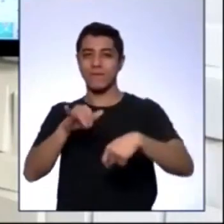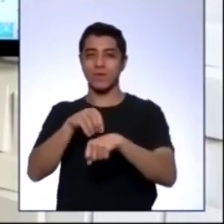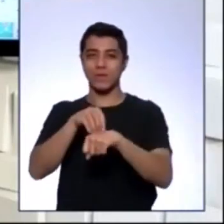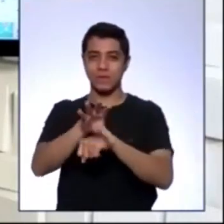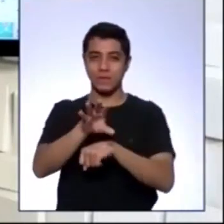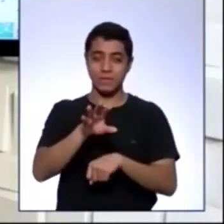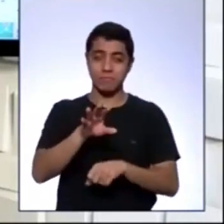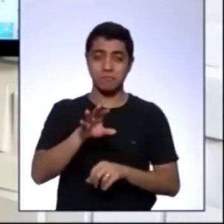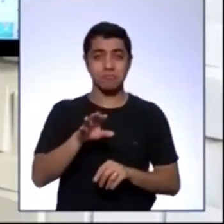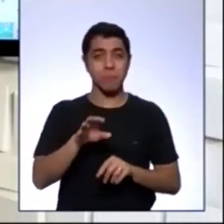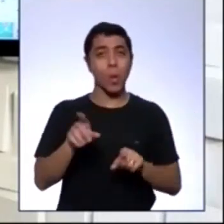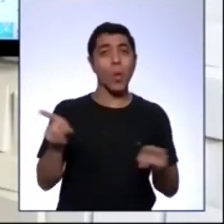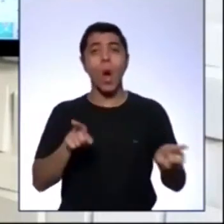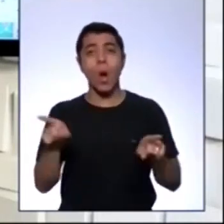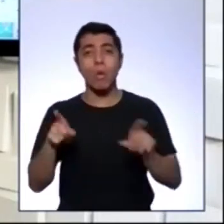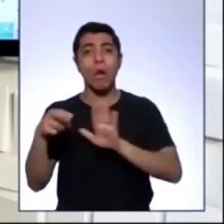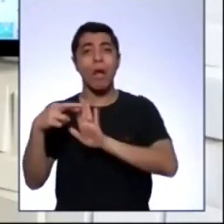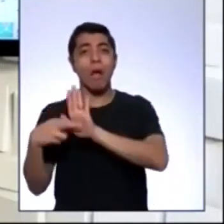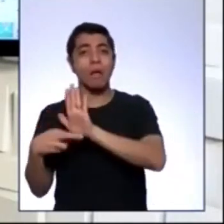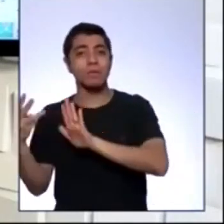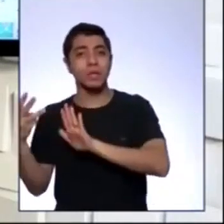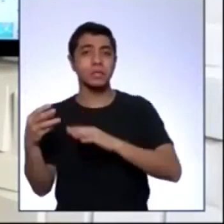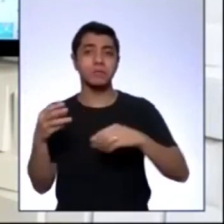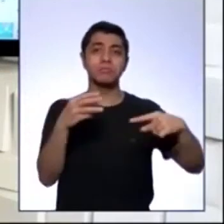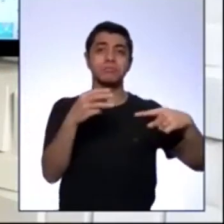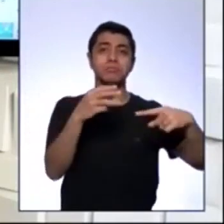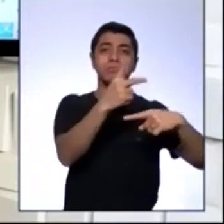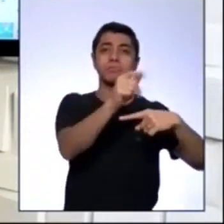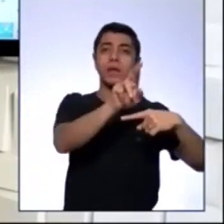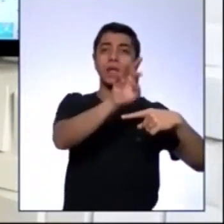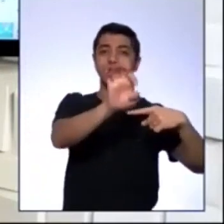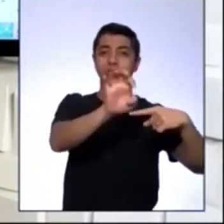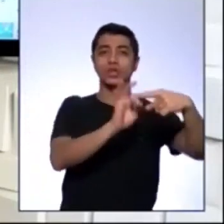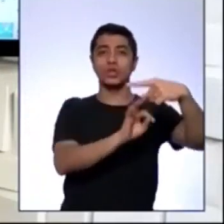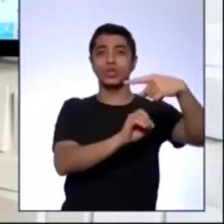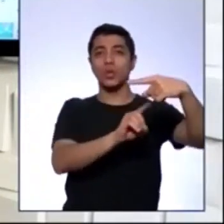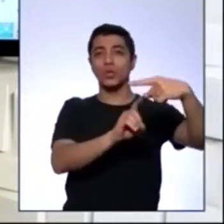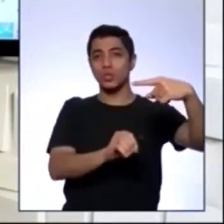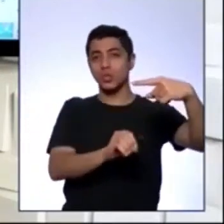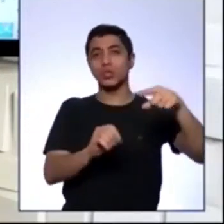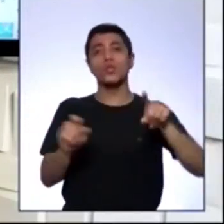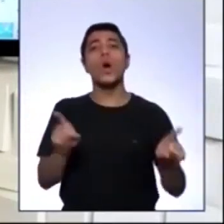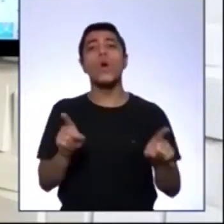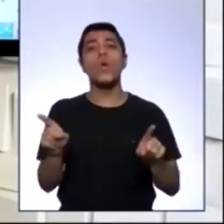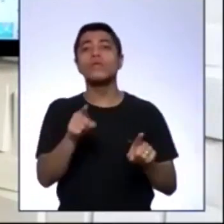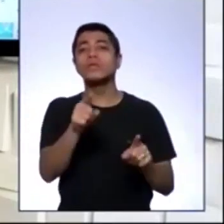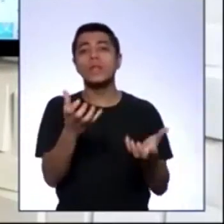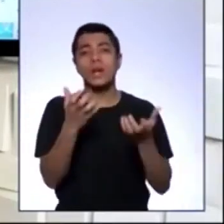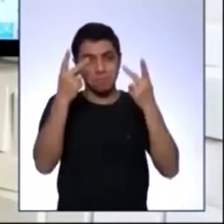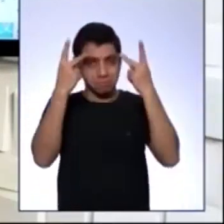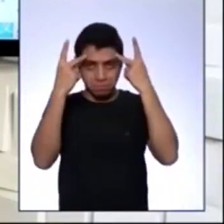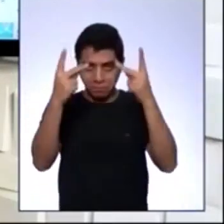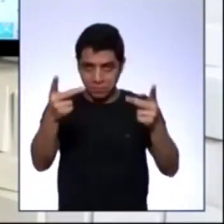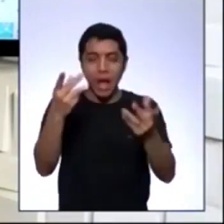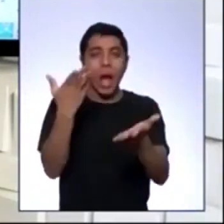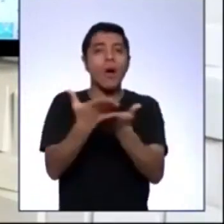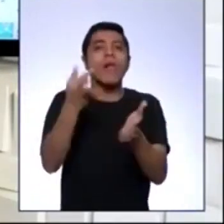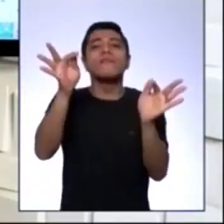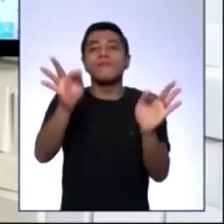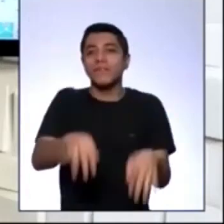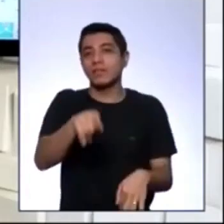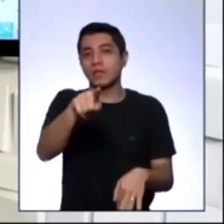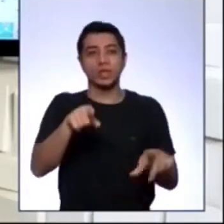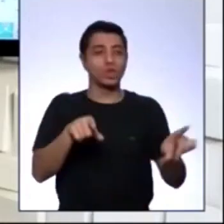aí Você Decide no final da aula qual caminho você quer seguir se a parte pelo todo ou se a regra de três